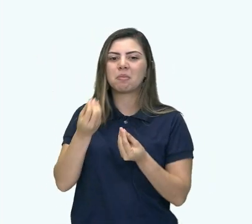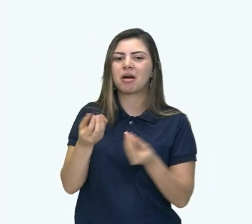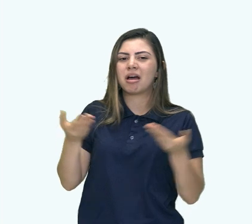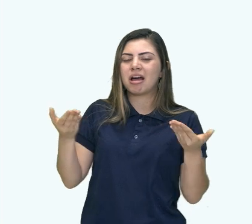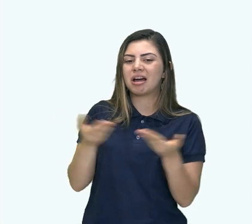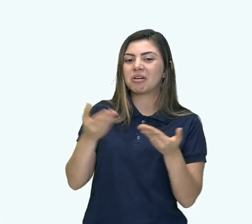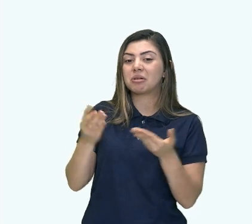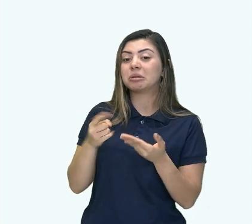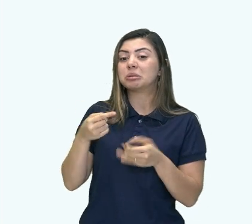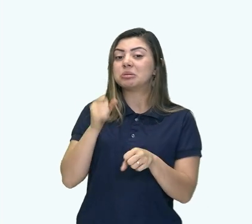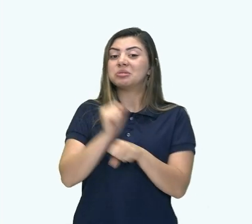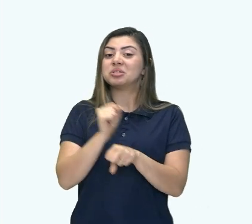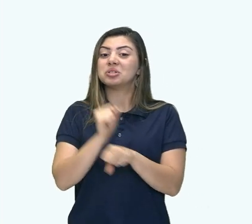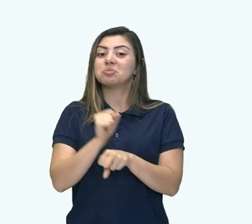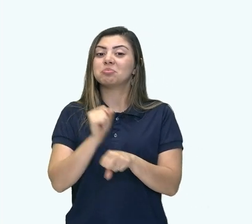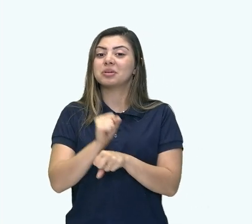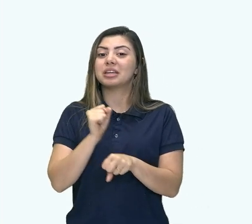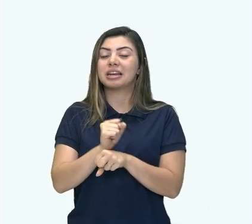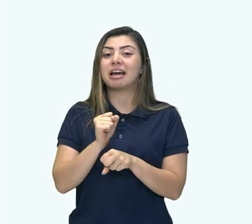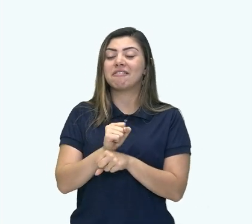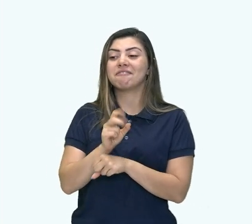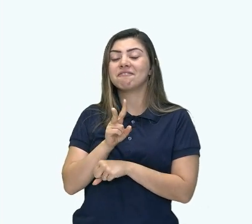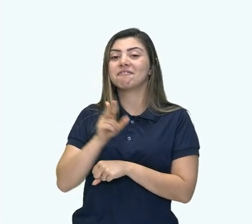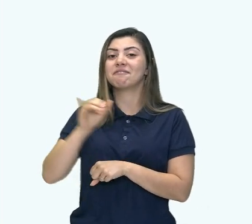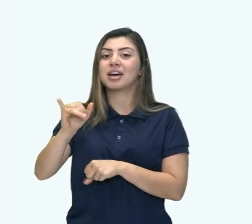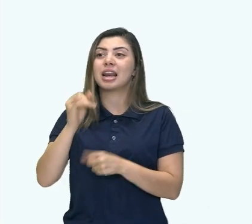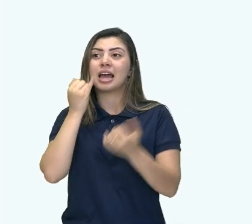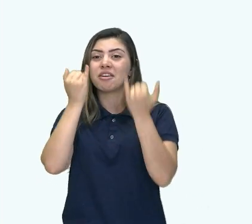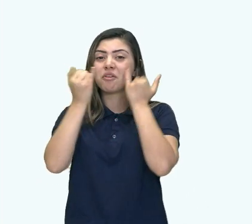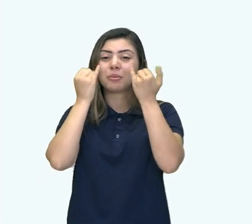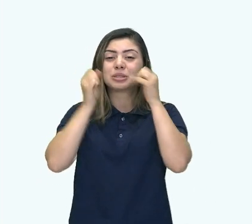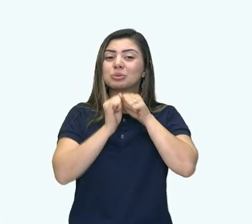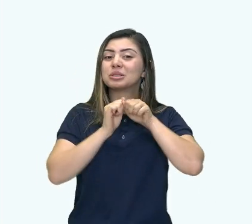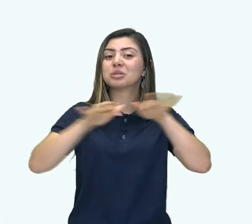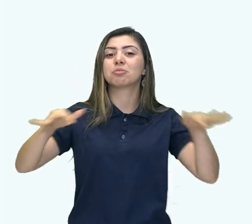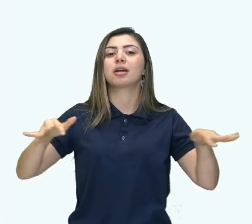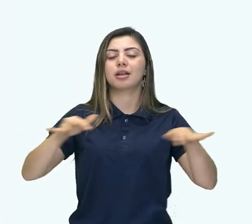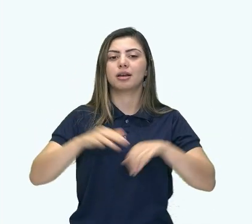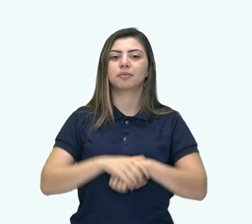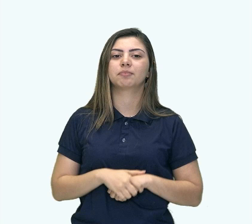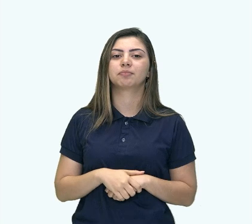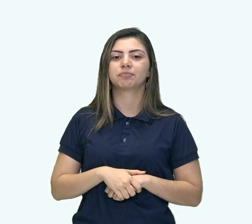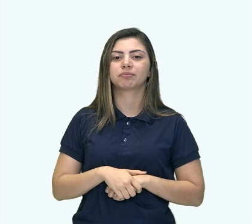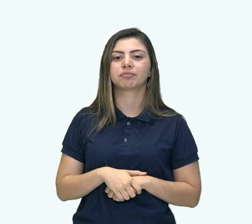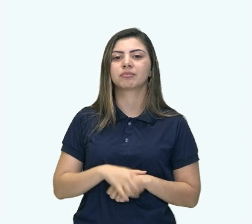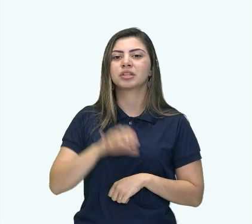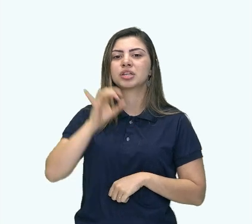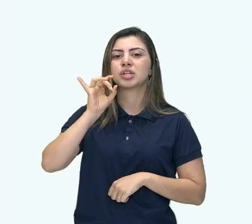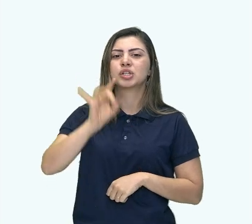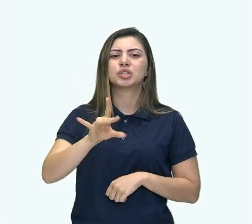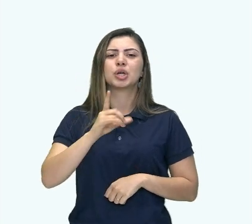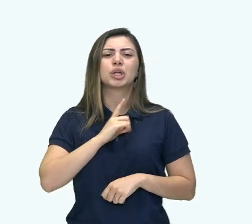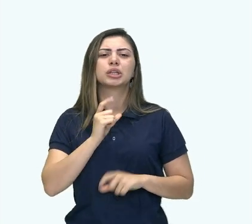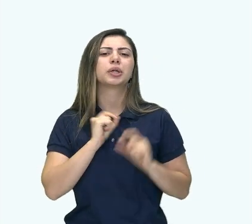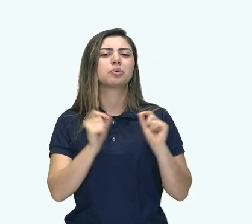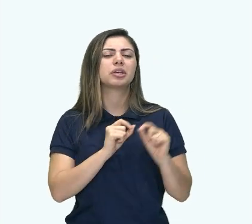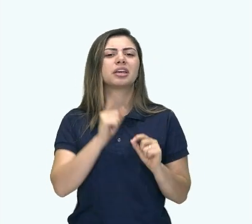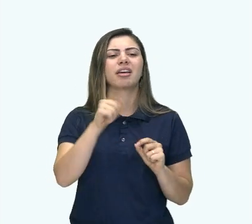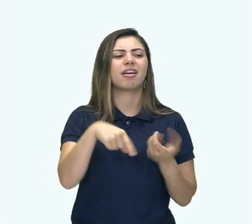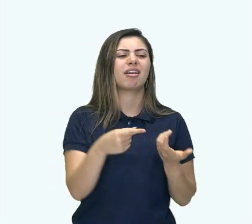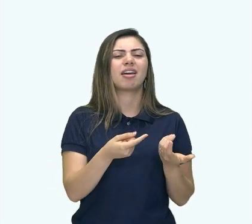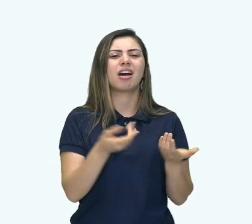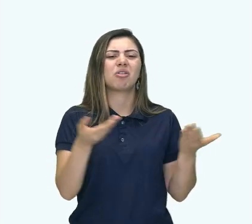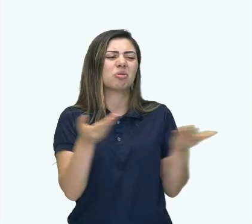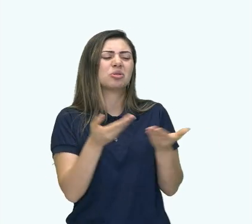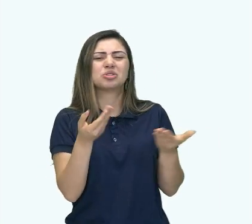só esperar. Antes de estourar, me mandaram embora. Só tem pequeno comerciante matando